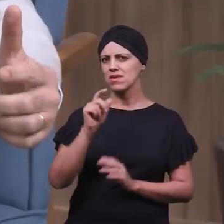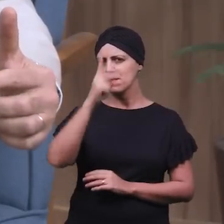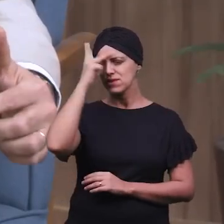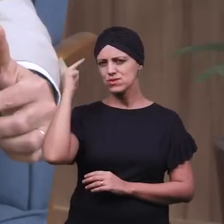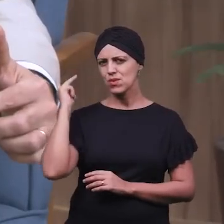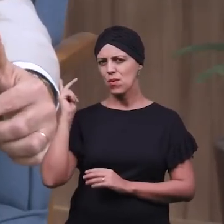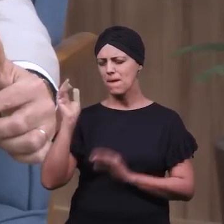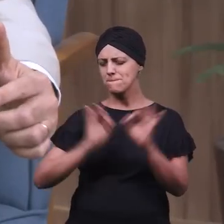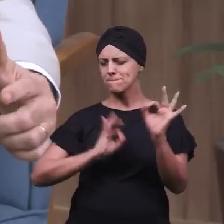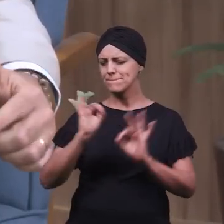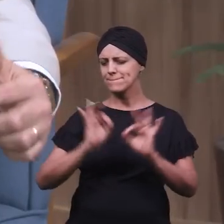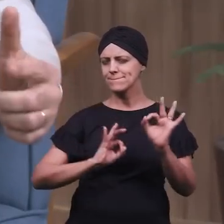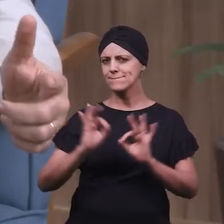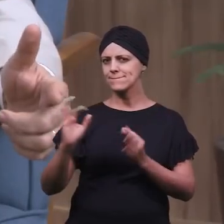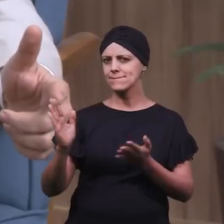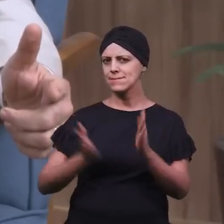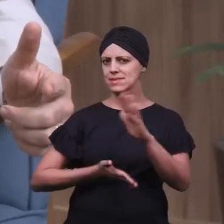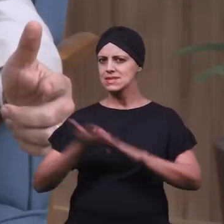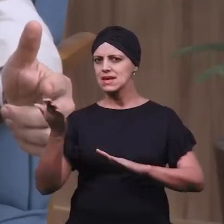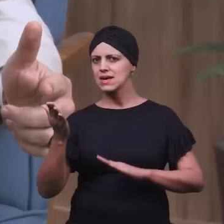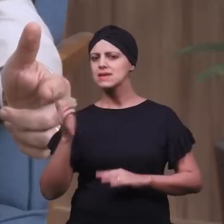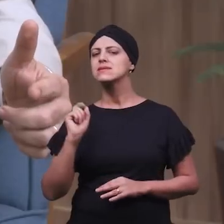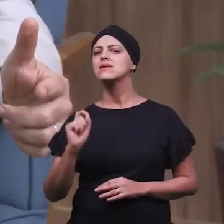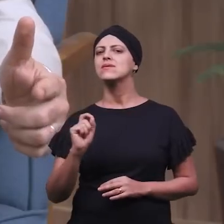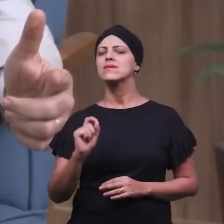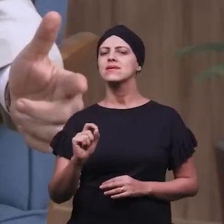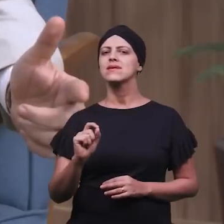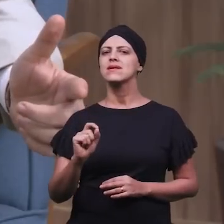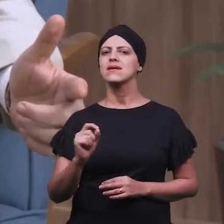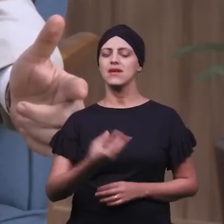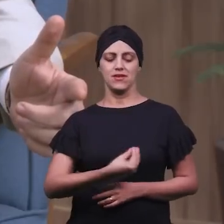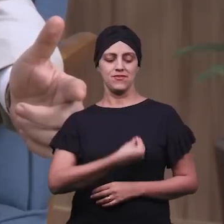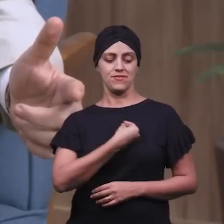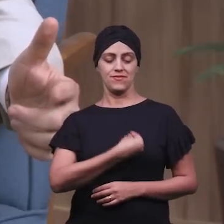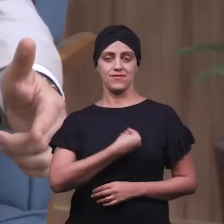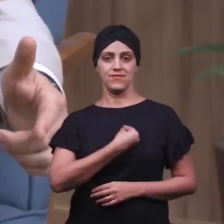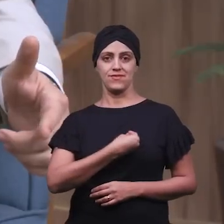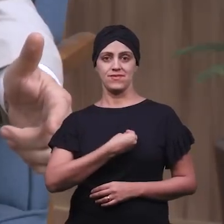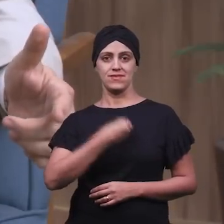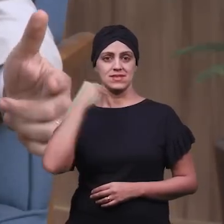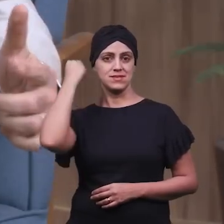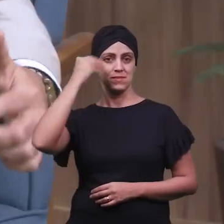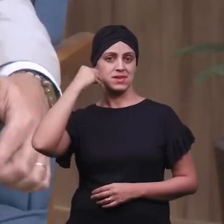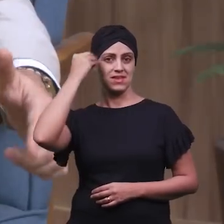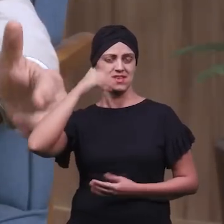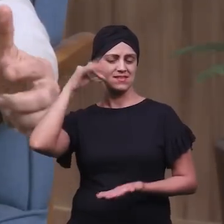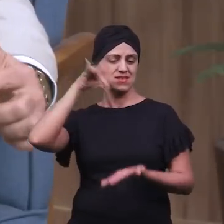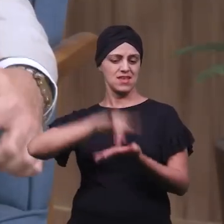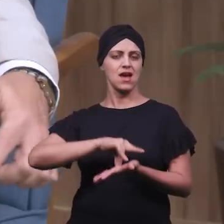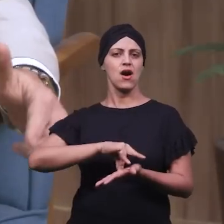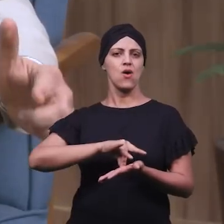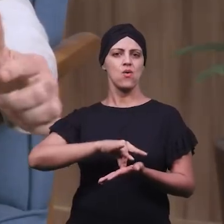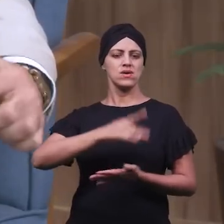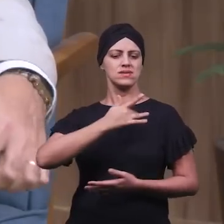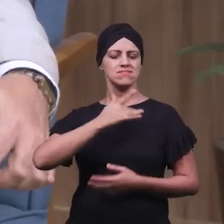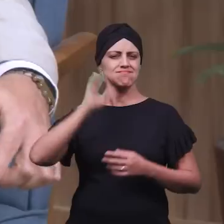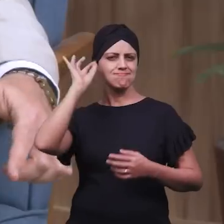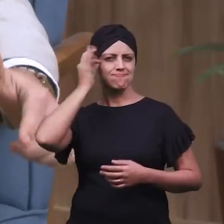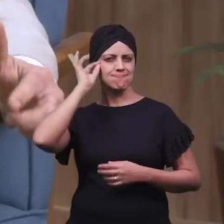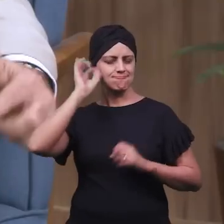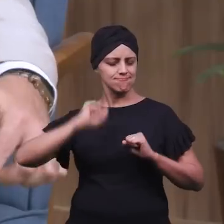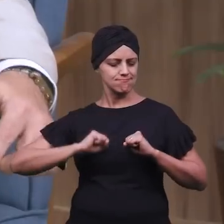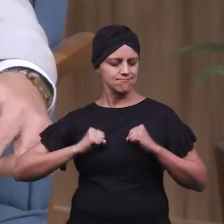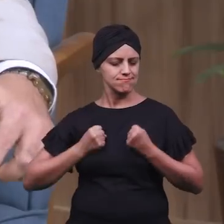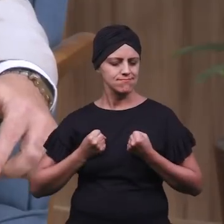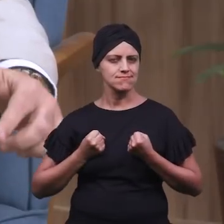características daquele que está preparado para a saída é viver uma experiência real, ele